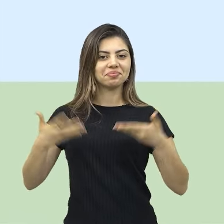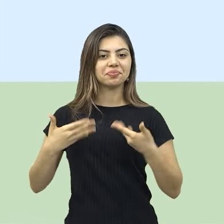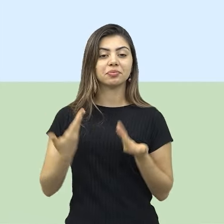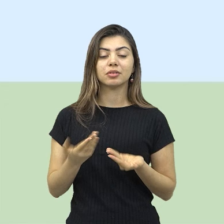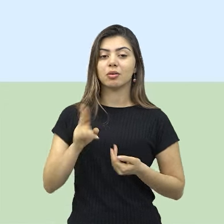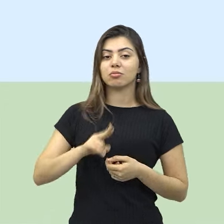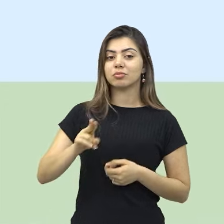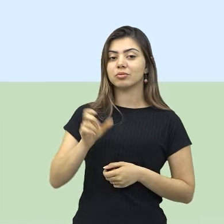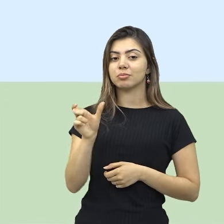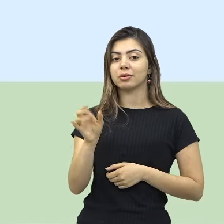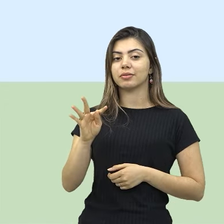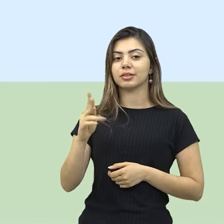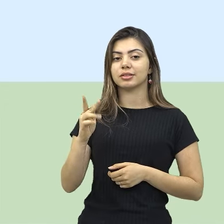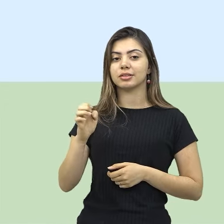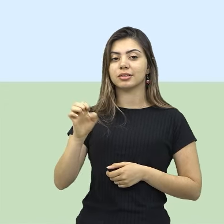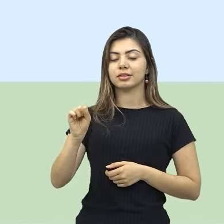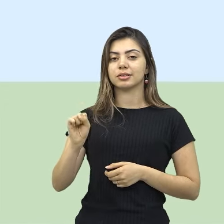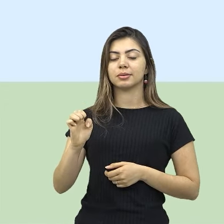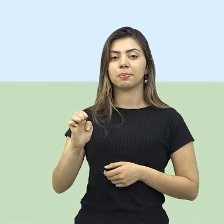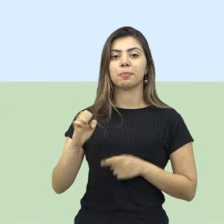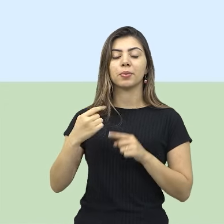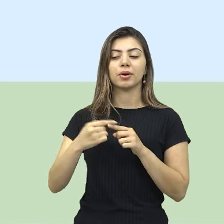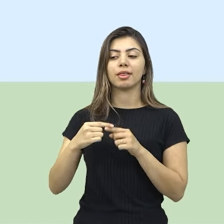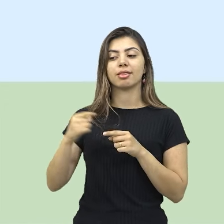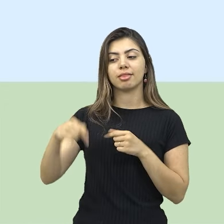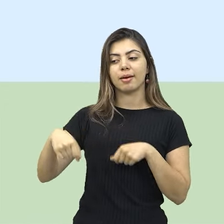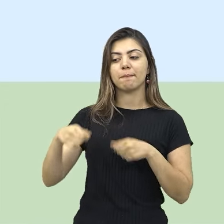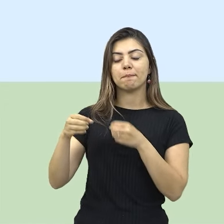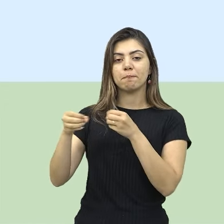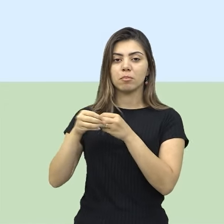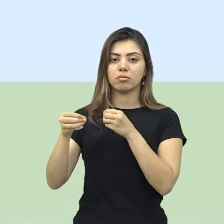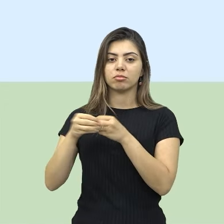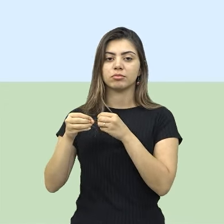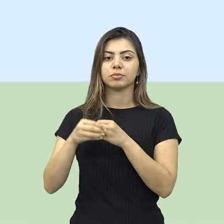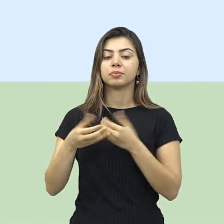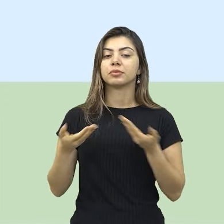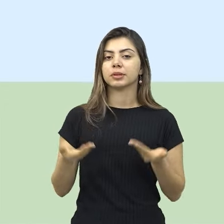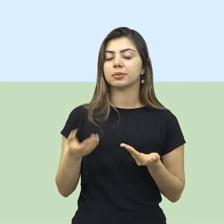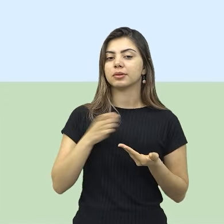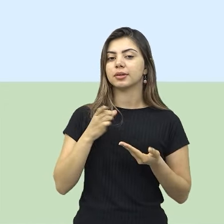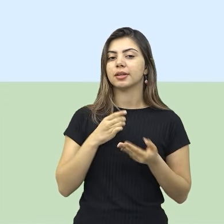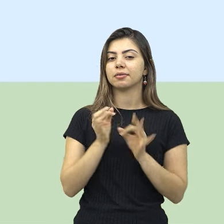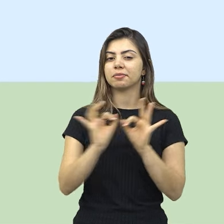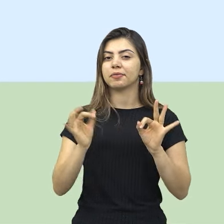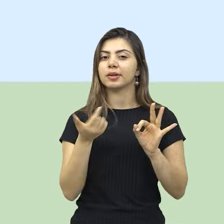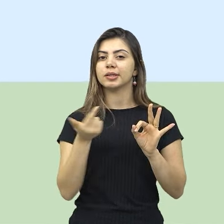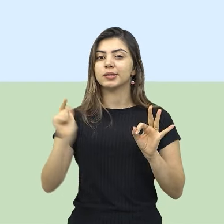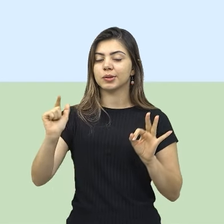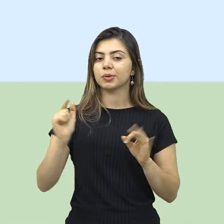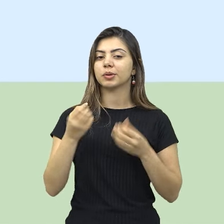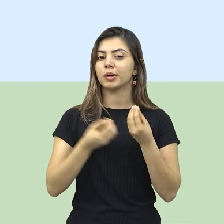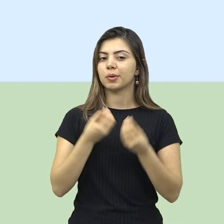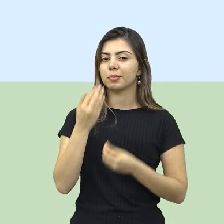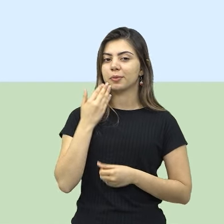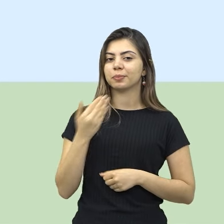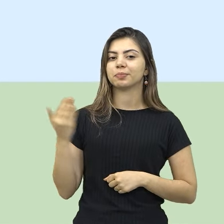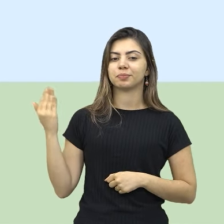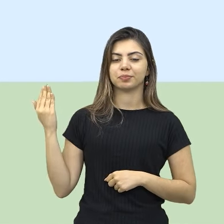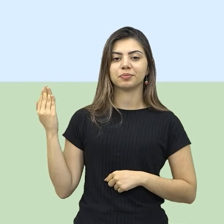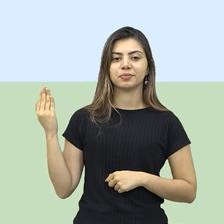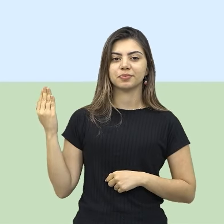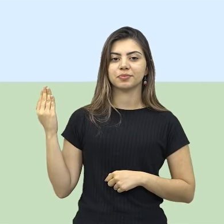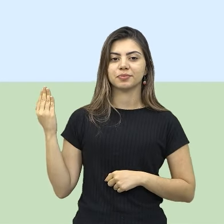está perto, né, do objeto que ele está se referindo. E um outro exemplo que ele comenta também, nosso personagem Solomon, diz o